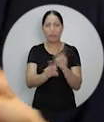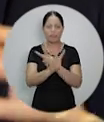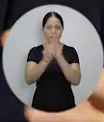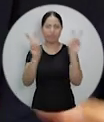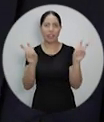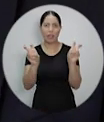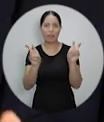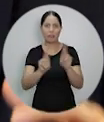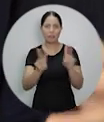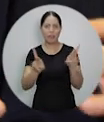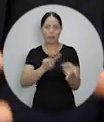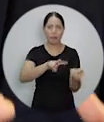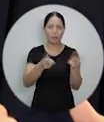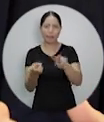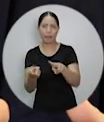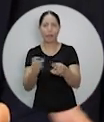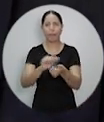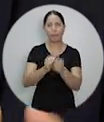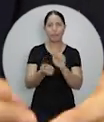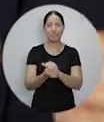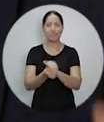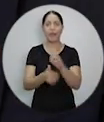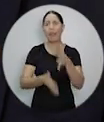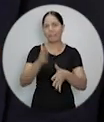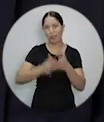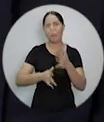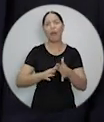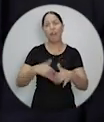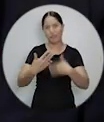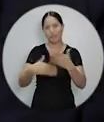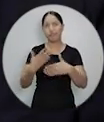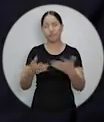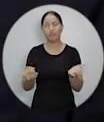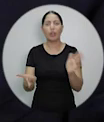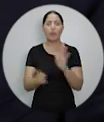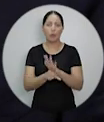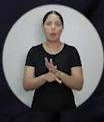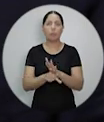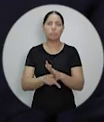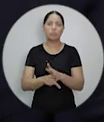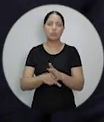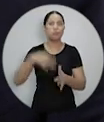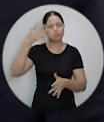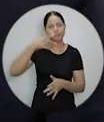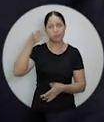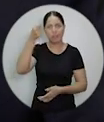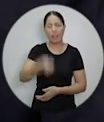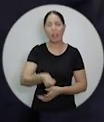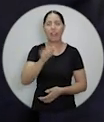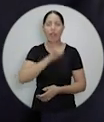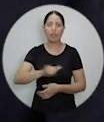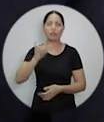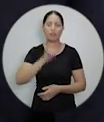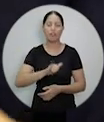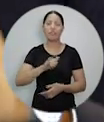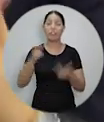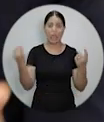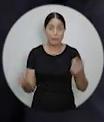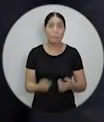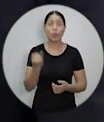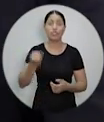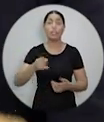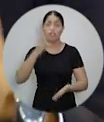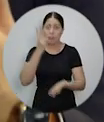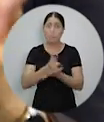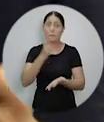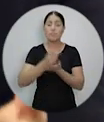desvinculação dessa receita para o fomento das mulheres também atrapalha o processo de política afirmativa, porque é importante fomentar